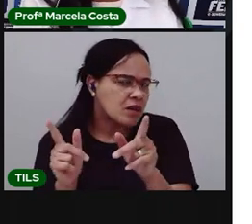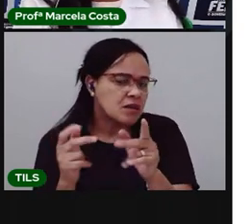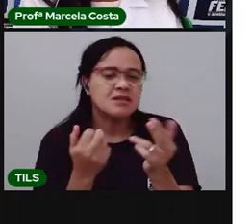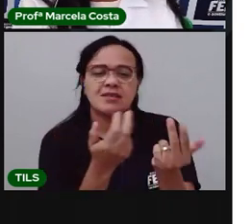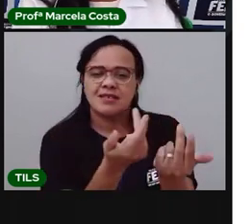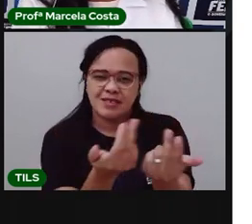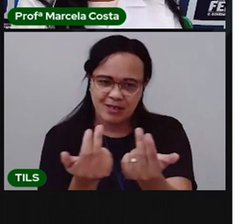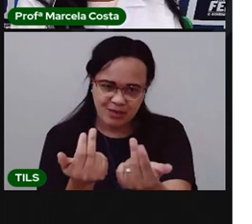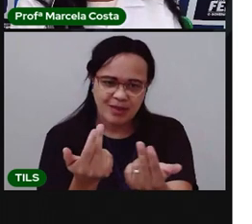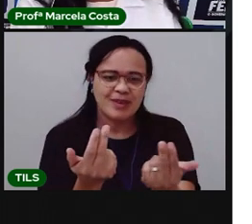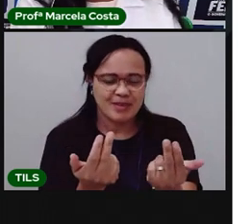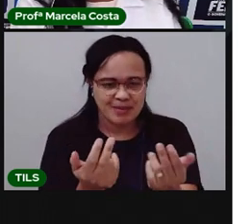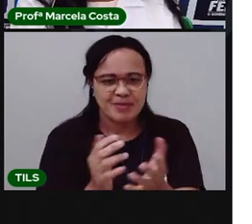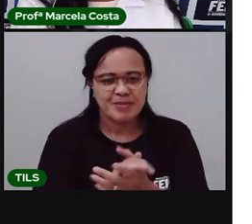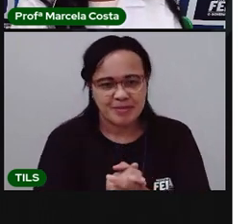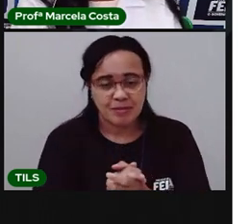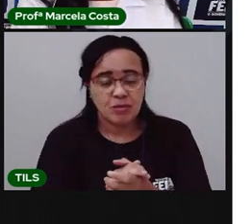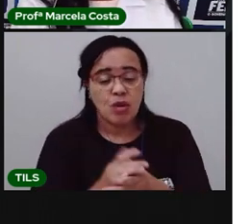Outro exemplo.